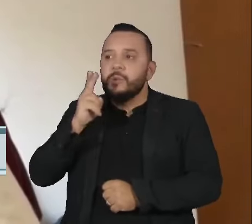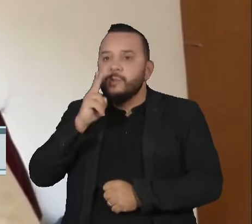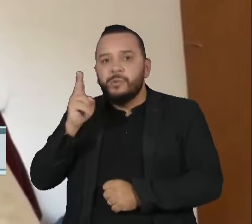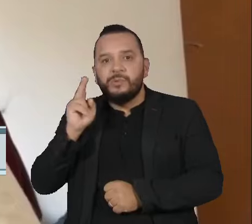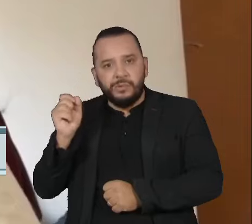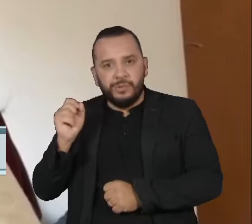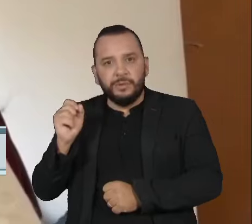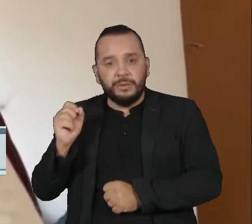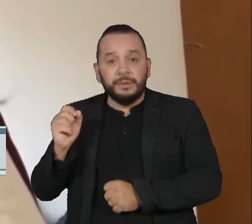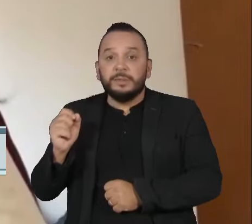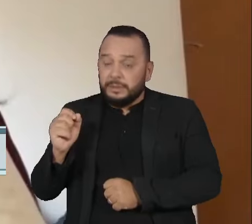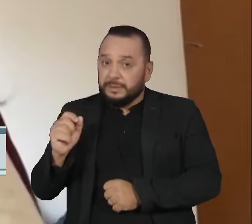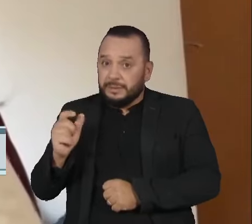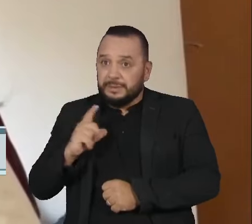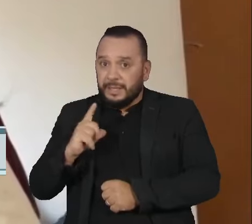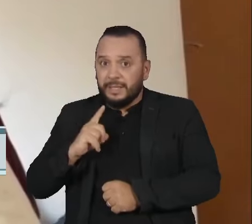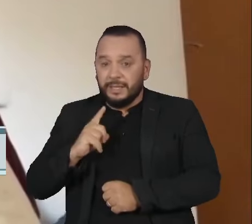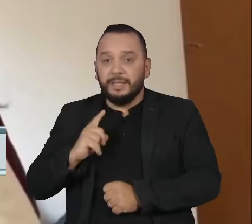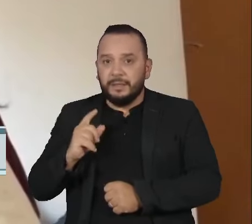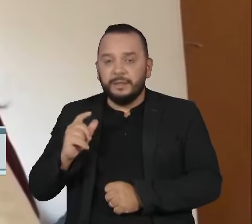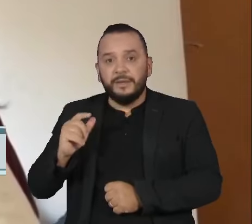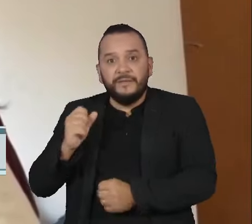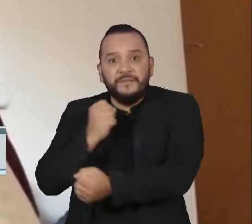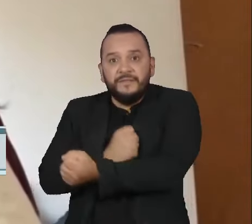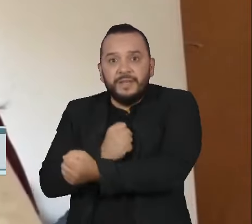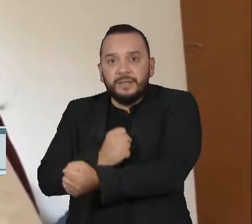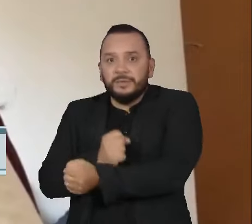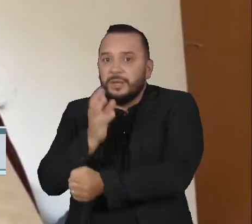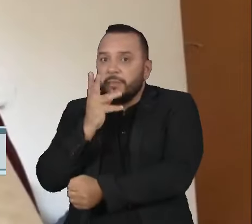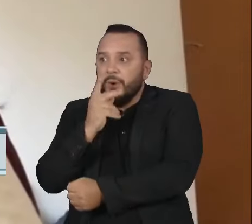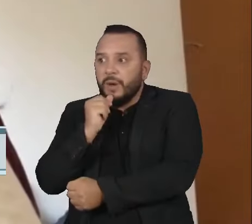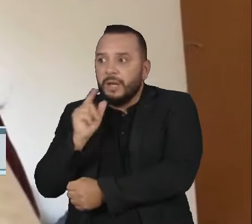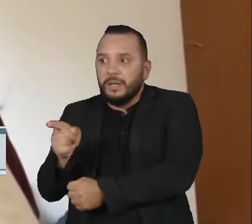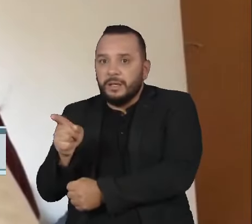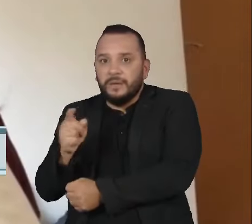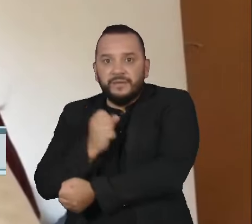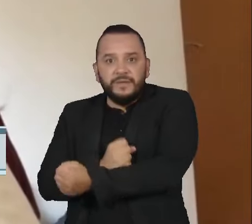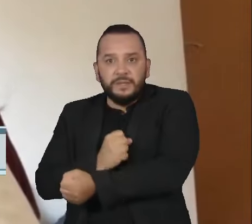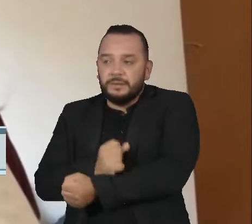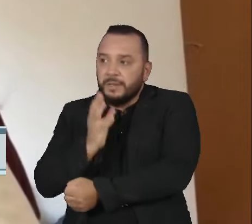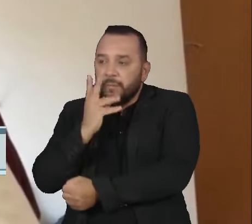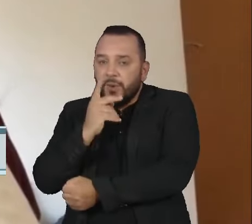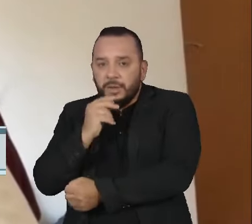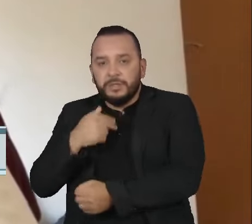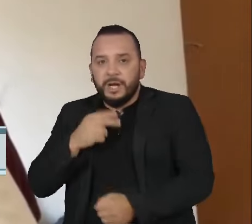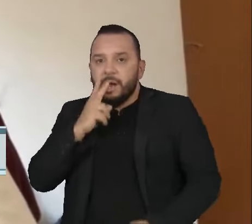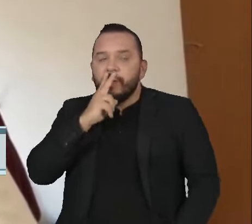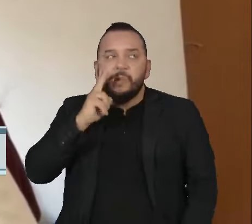dois, alguns cigarros para um maço ou dois maços, ela demora anos. Ela não vai